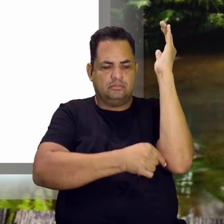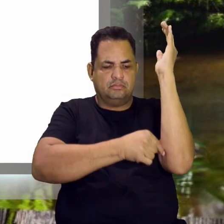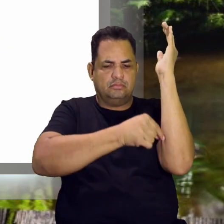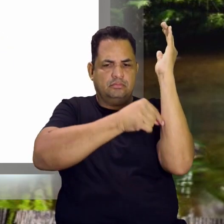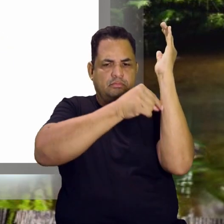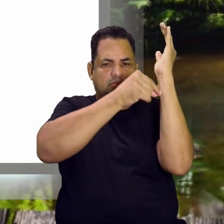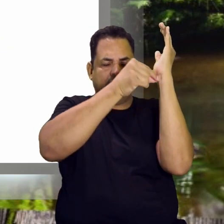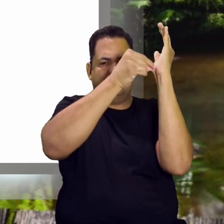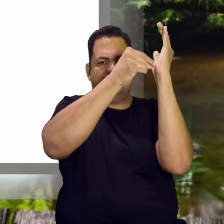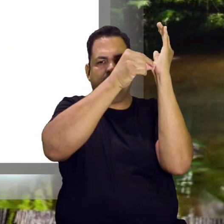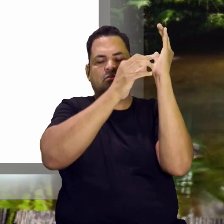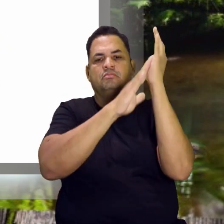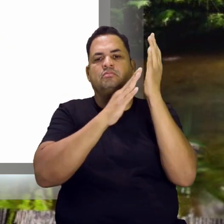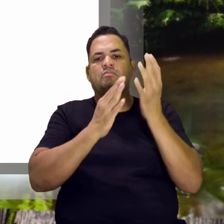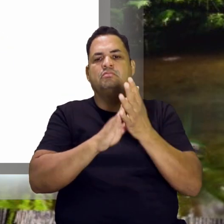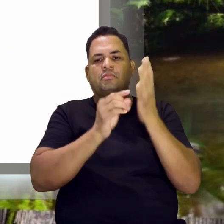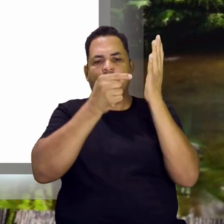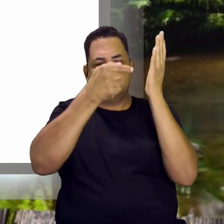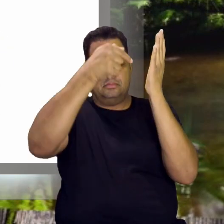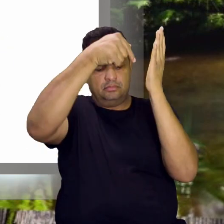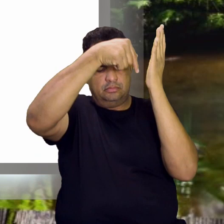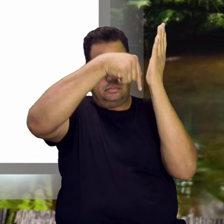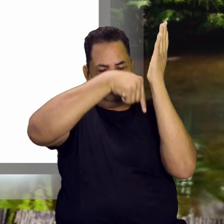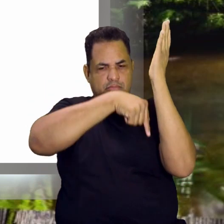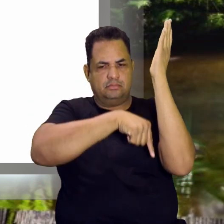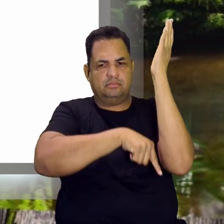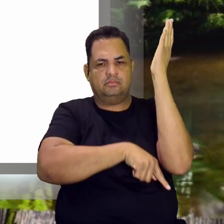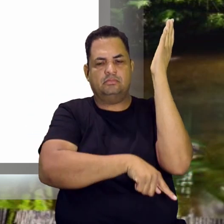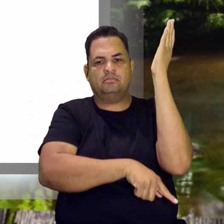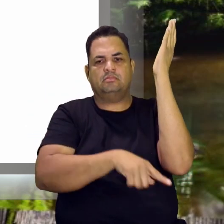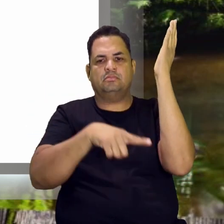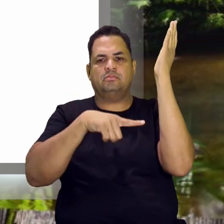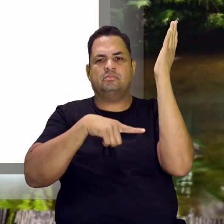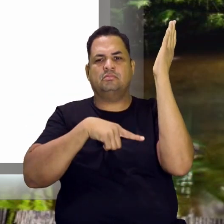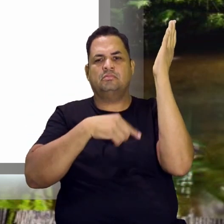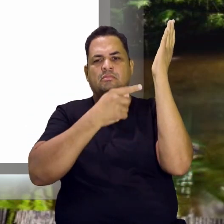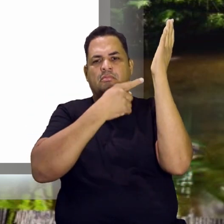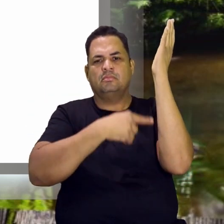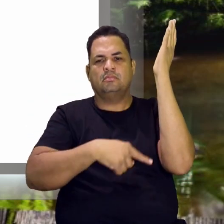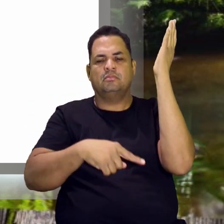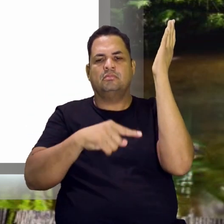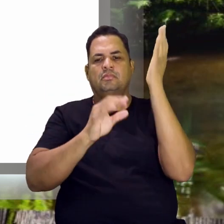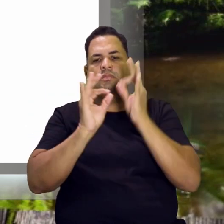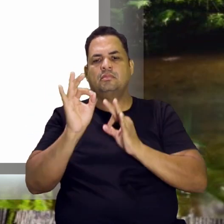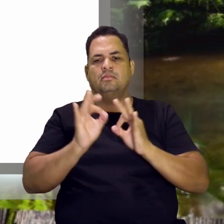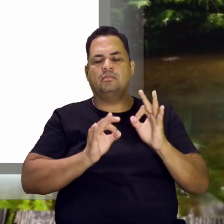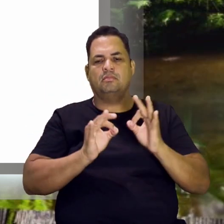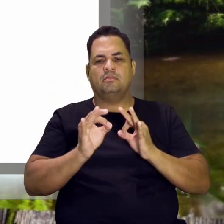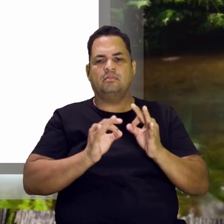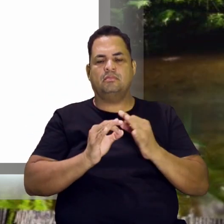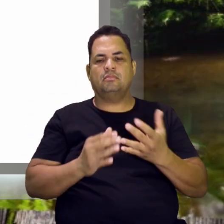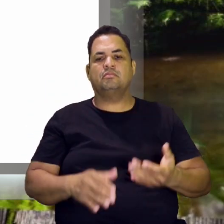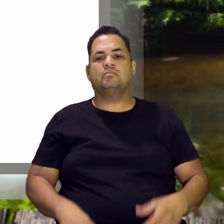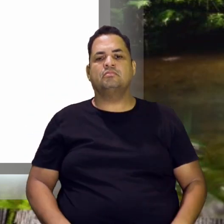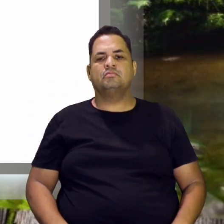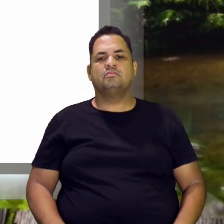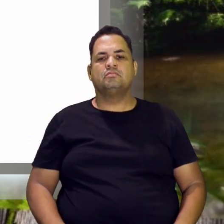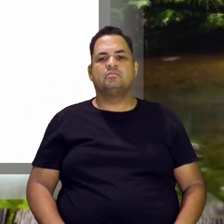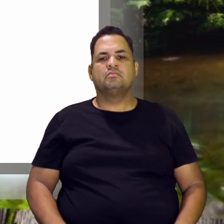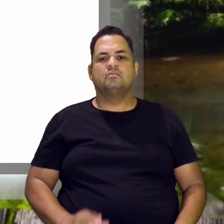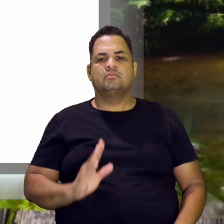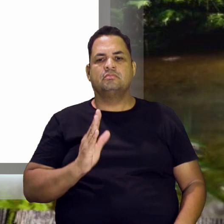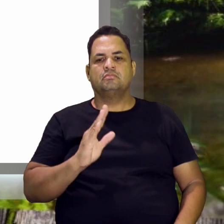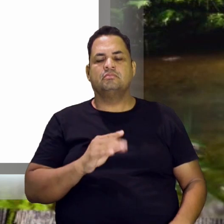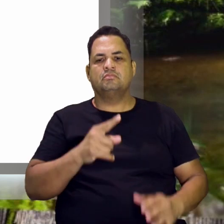seiva bruta. E da parte superior para inferior, onde você vai ter o transporte da seiva já elaborada, ou seja,